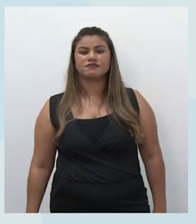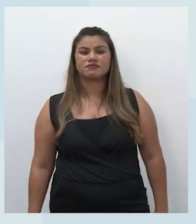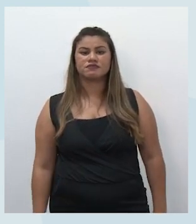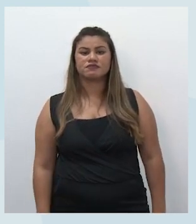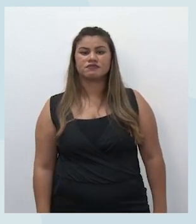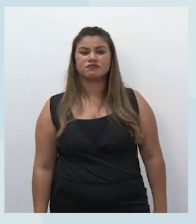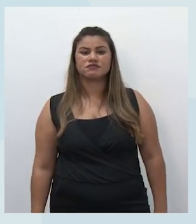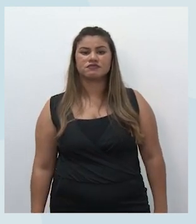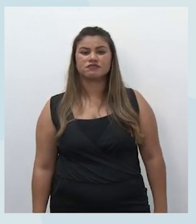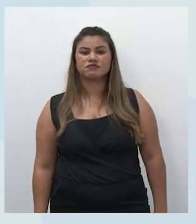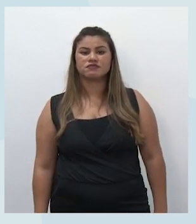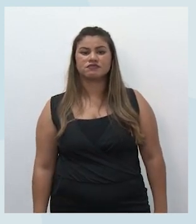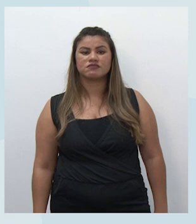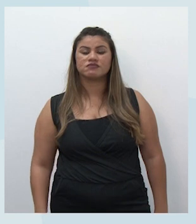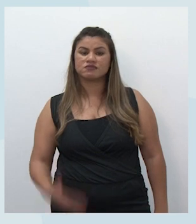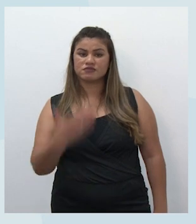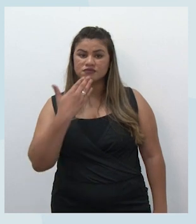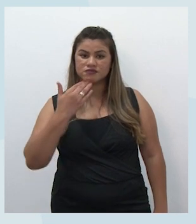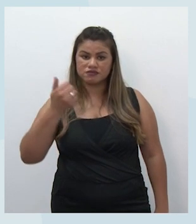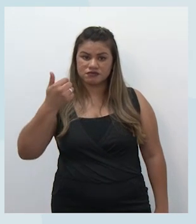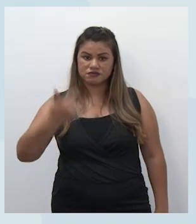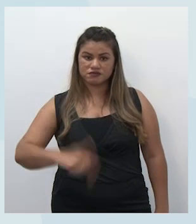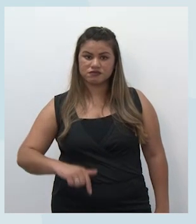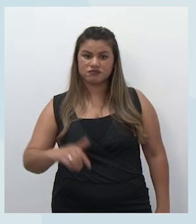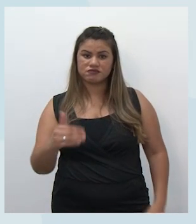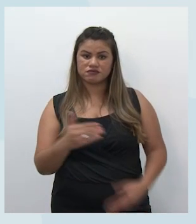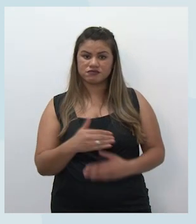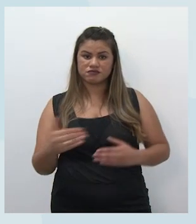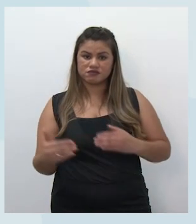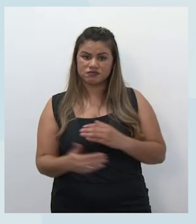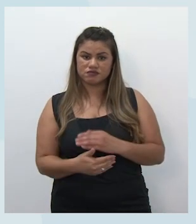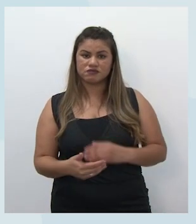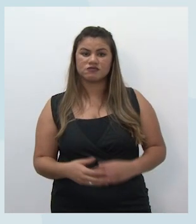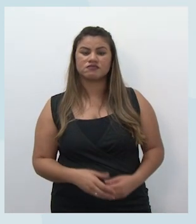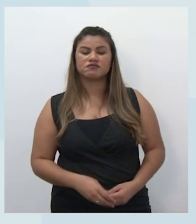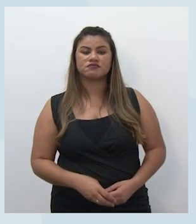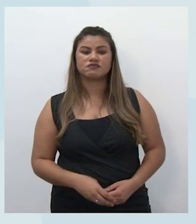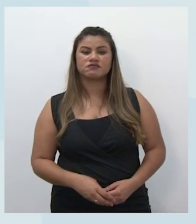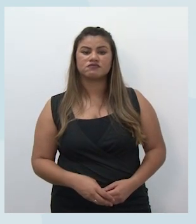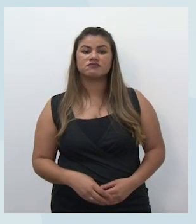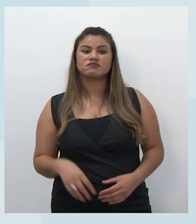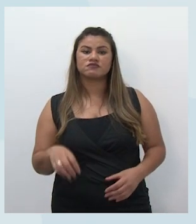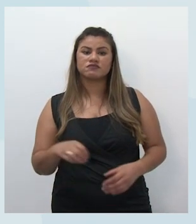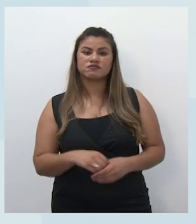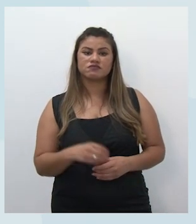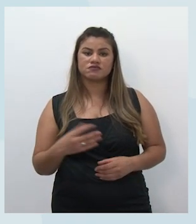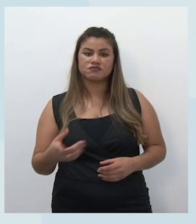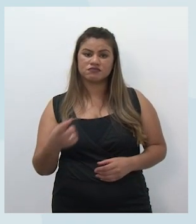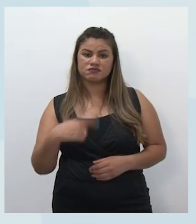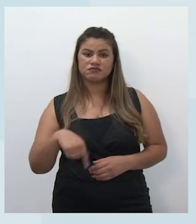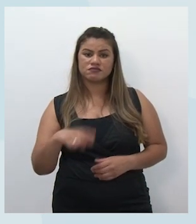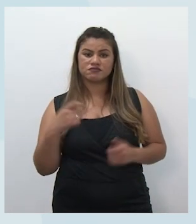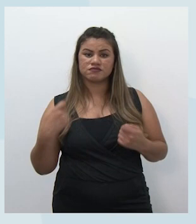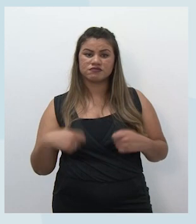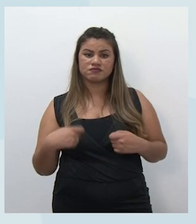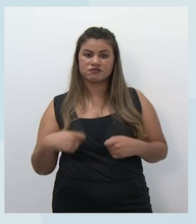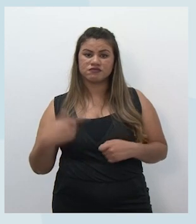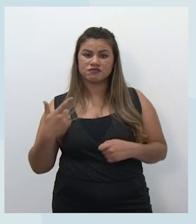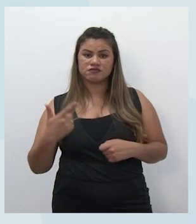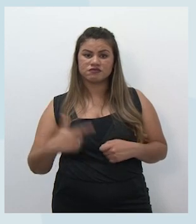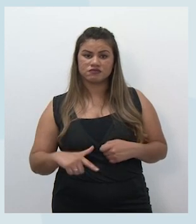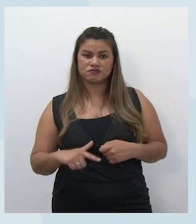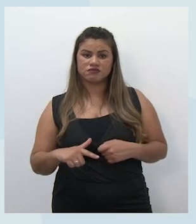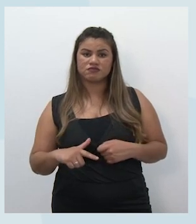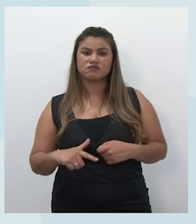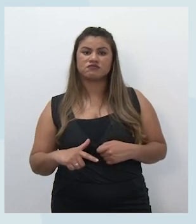Eu vou pedir, então, o próximo slide, por gentileza. Então, no material, a gente precisava, de alguma forma, garantir esse diálogo.